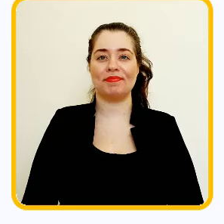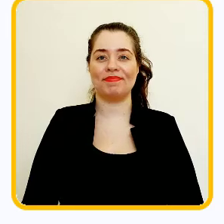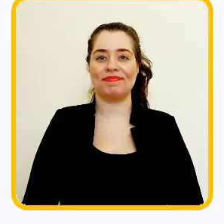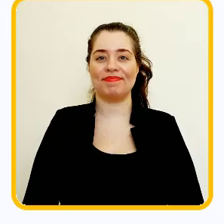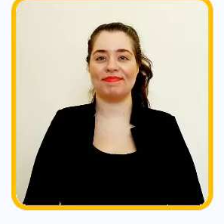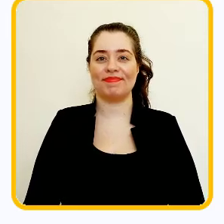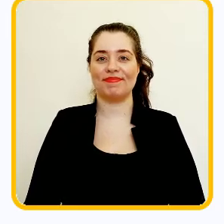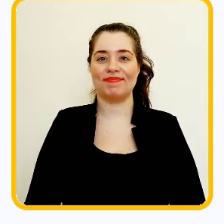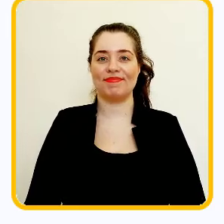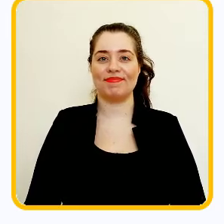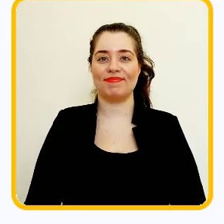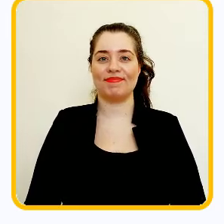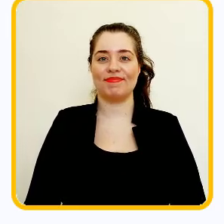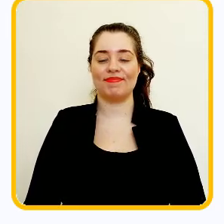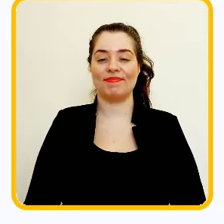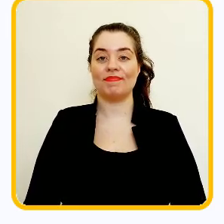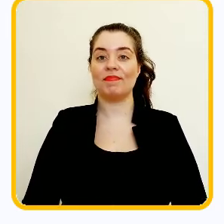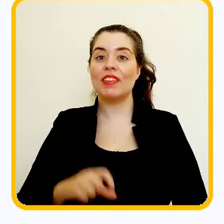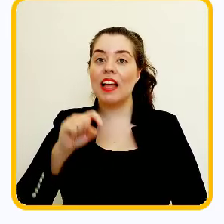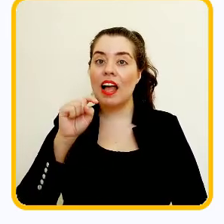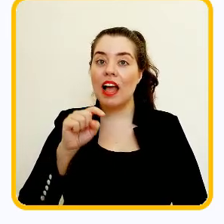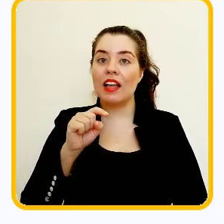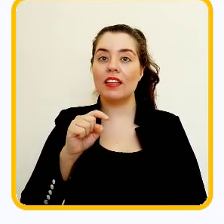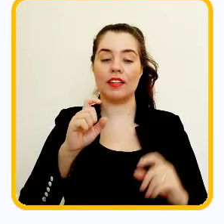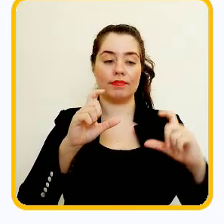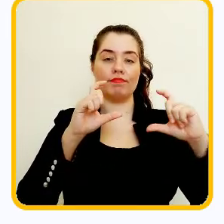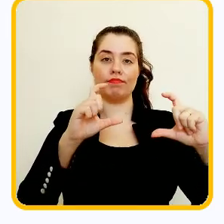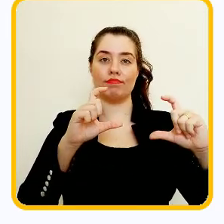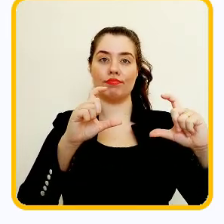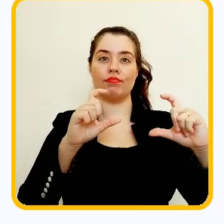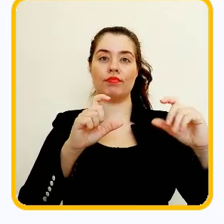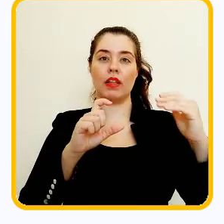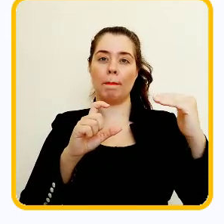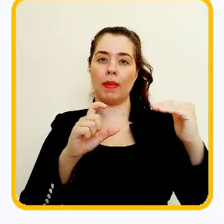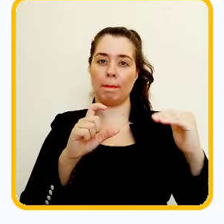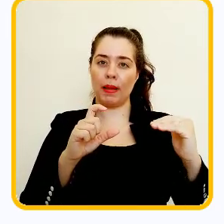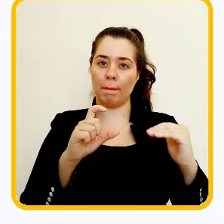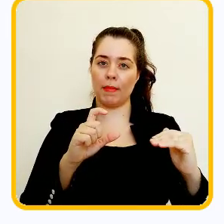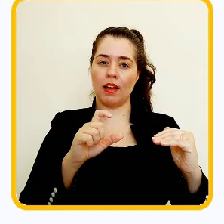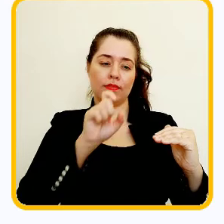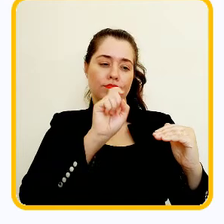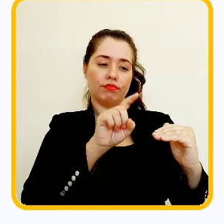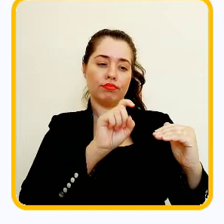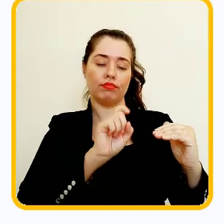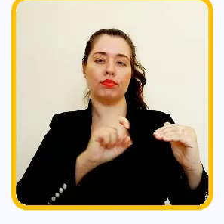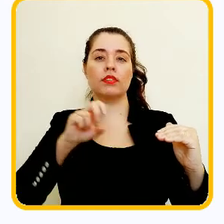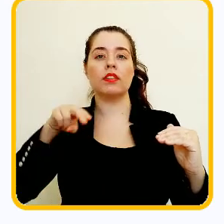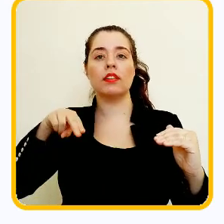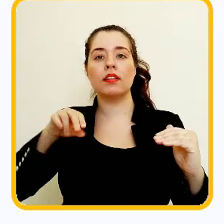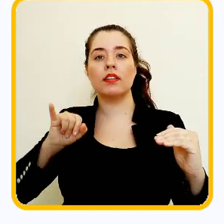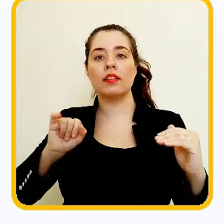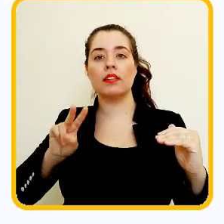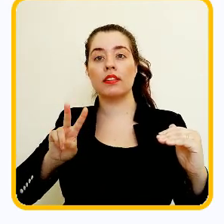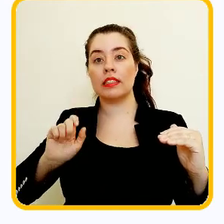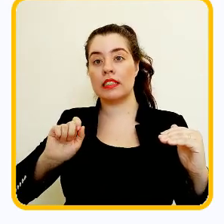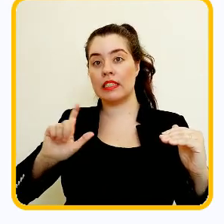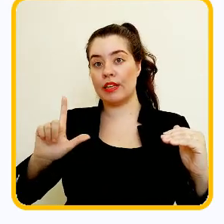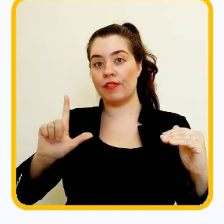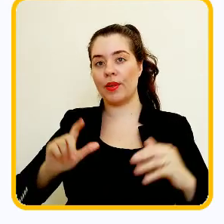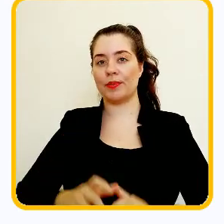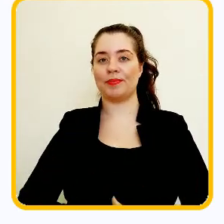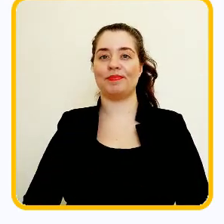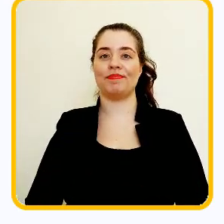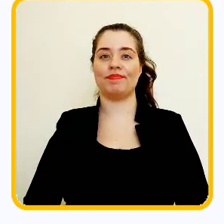Aqui, neste campo de seleção, é possível marcar o nível. E por último, inserir tags,